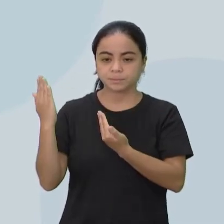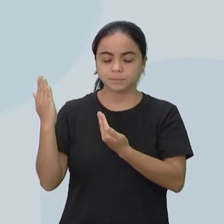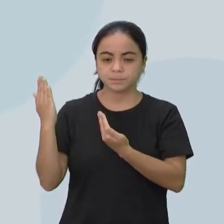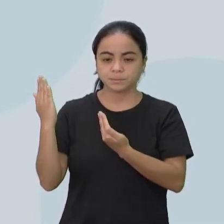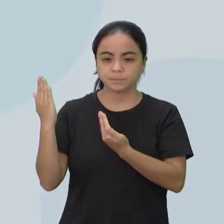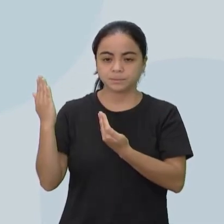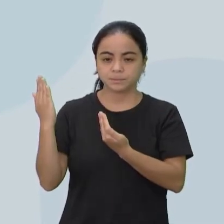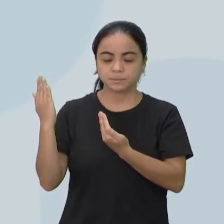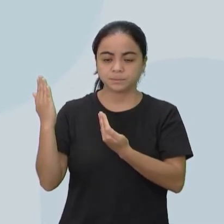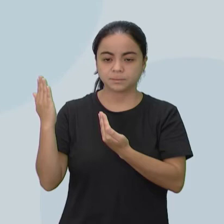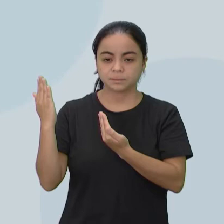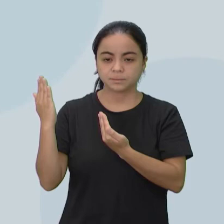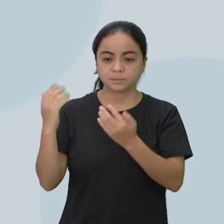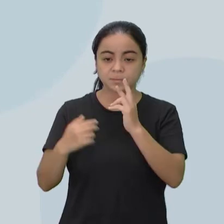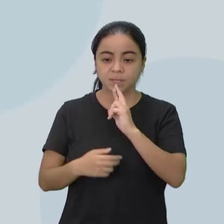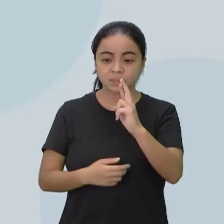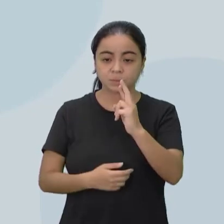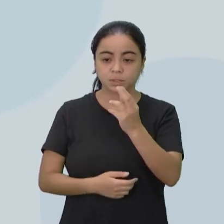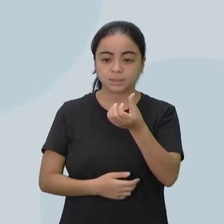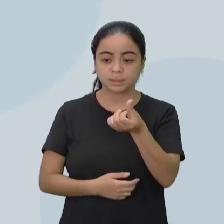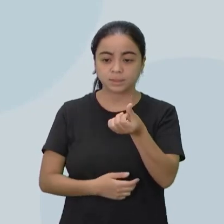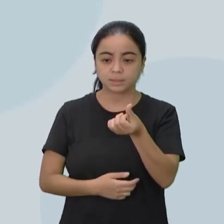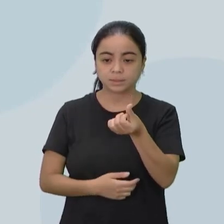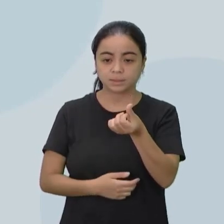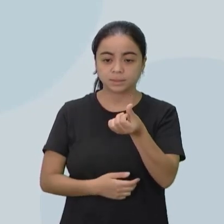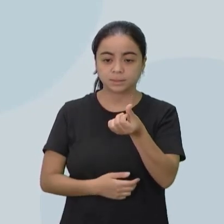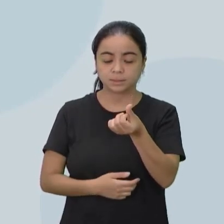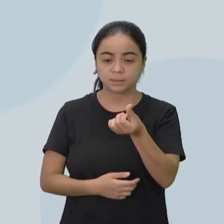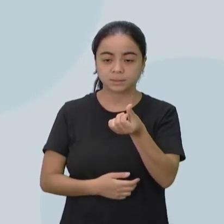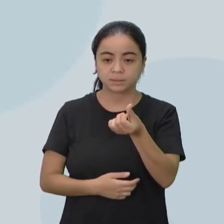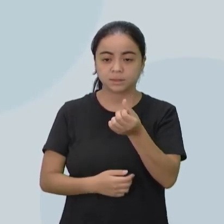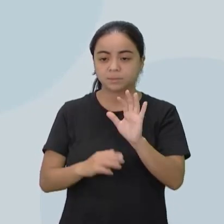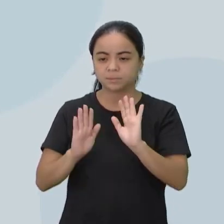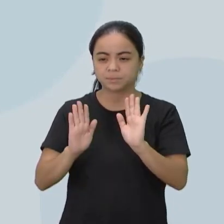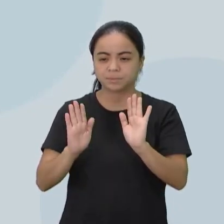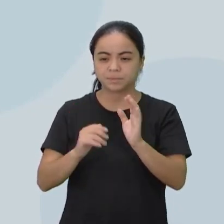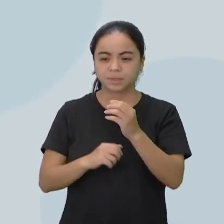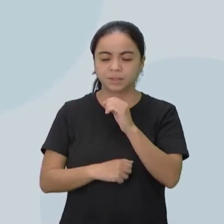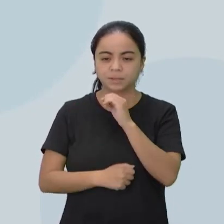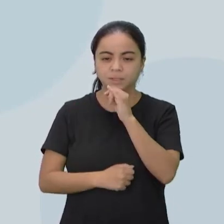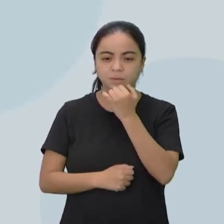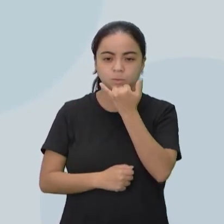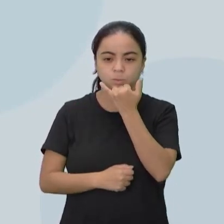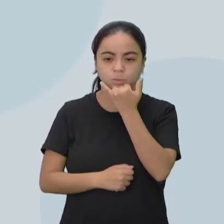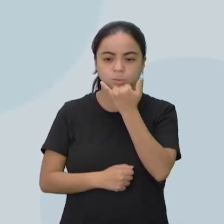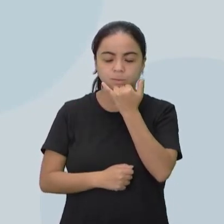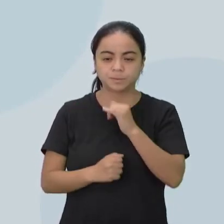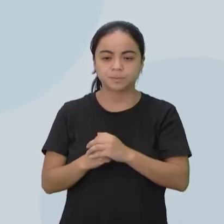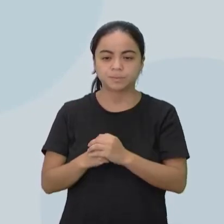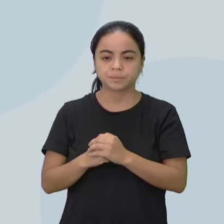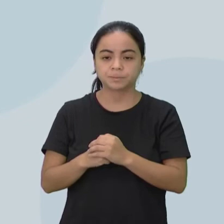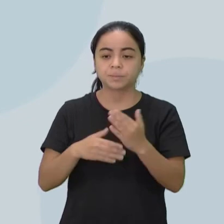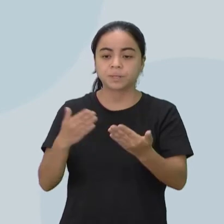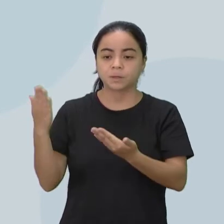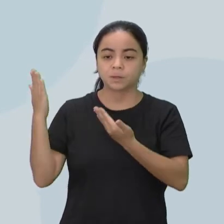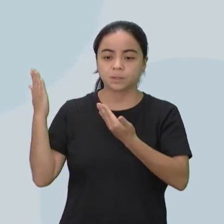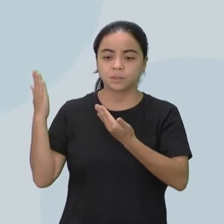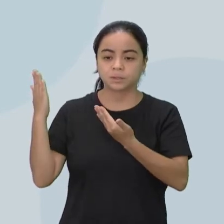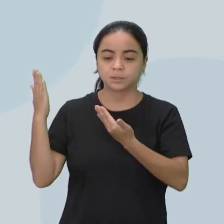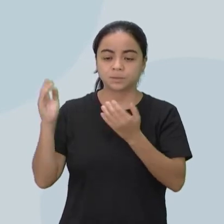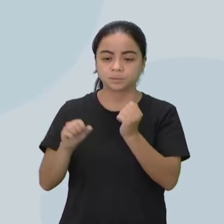6, 7 fica 6. Aqui era 8, ficou 7, 7 tira 1, fica 6 também, né?